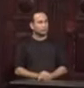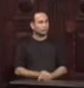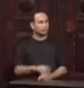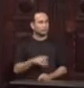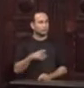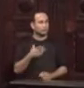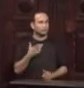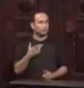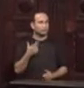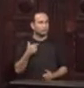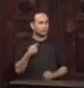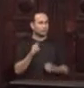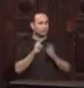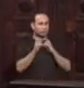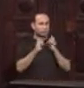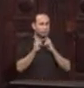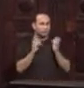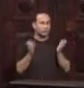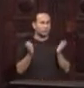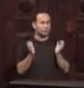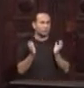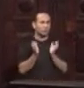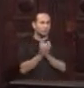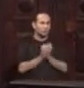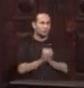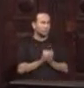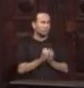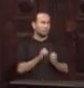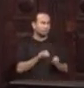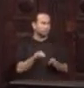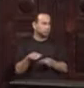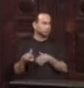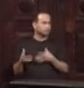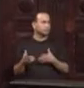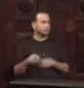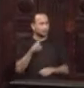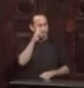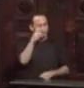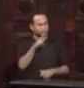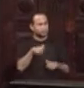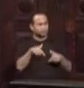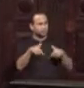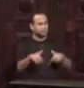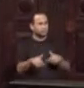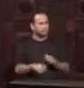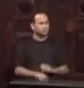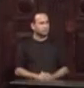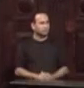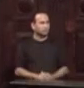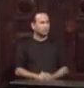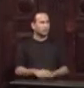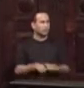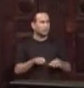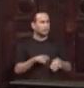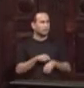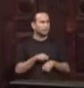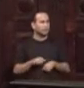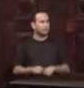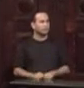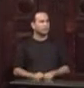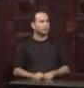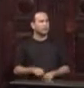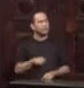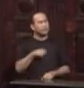a toque de caixa, sem discussão com a comunidade acadêmica, manda uma medida provisória para o Congresso e, em poucos meses, essa medida